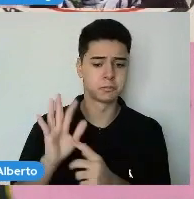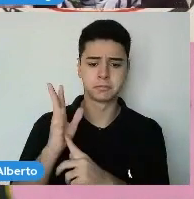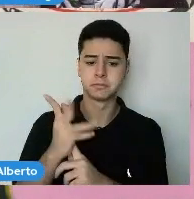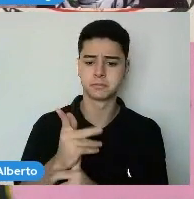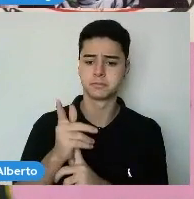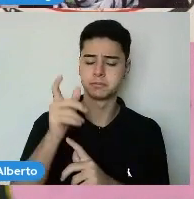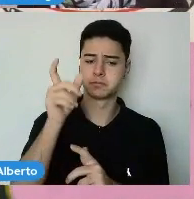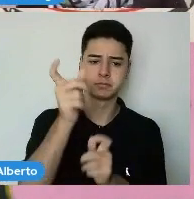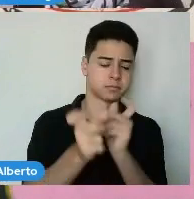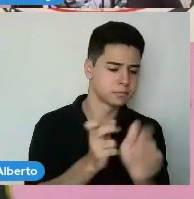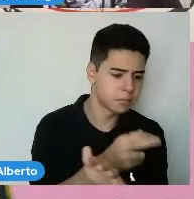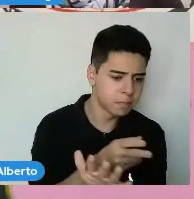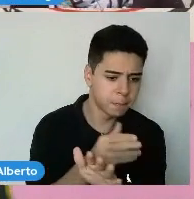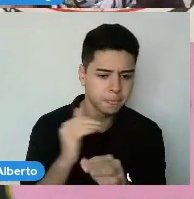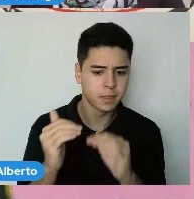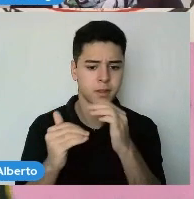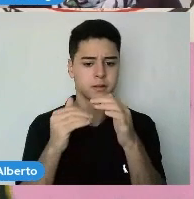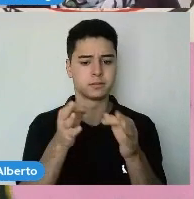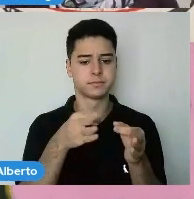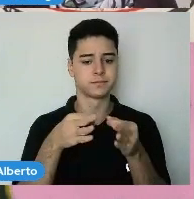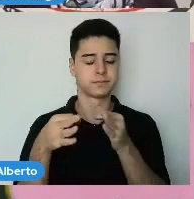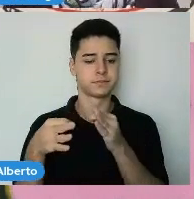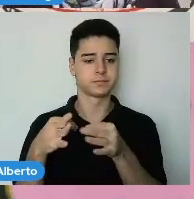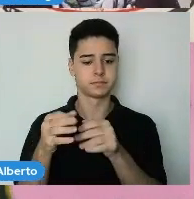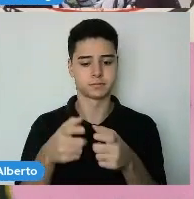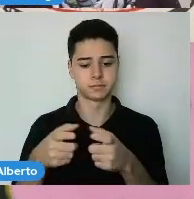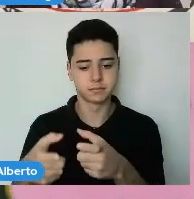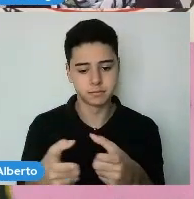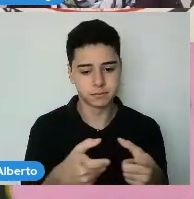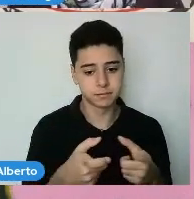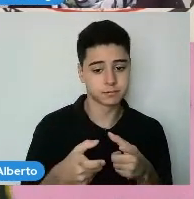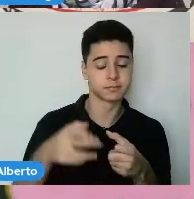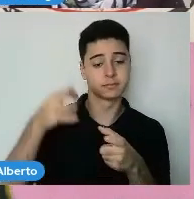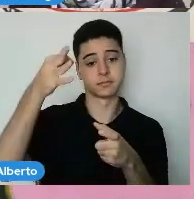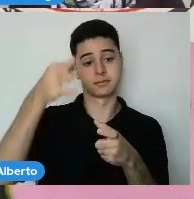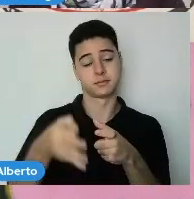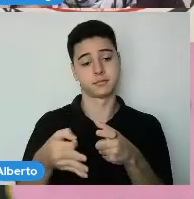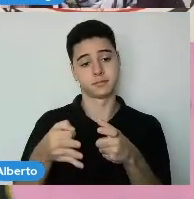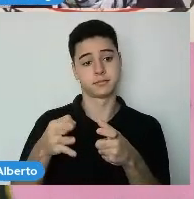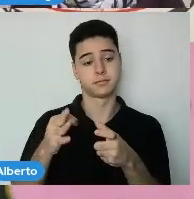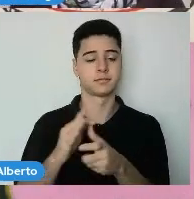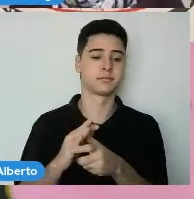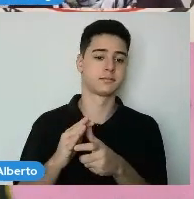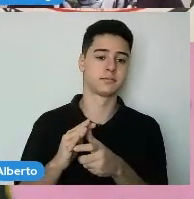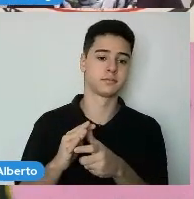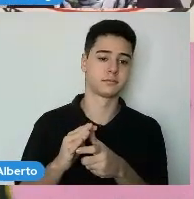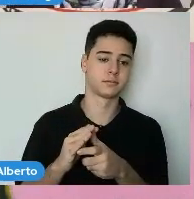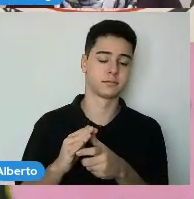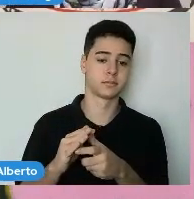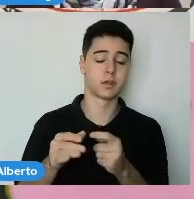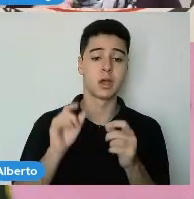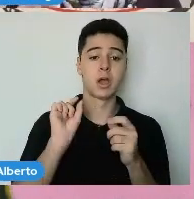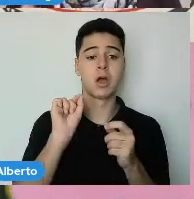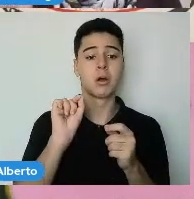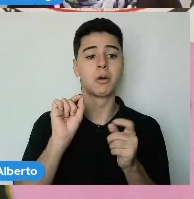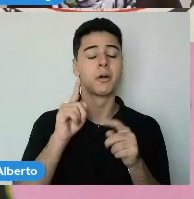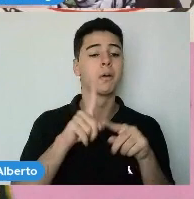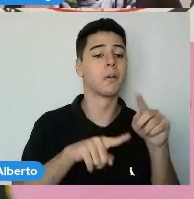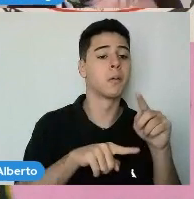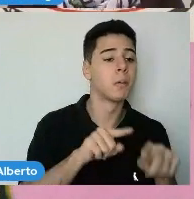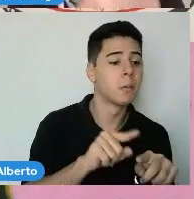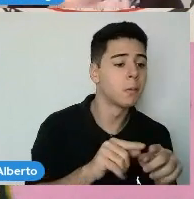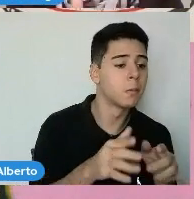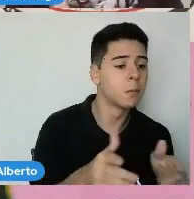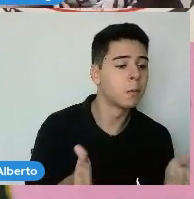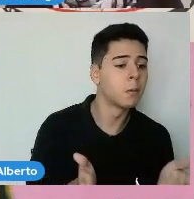de elementos organizados no espaço. Essencialmente é isso. A instalação é uma obra que se constitui